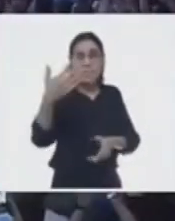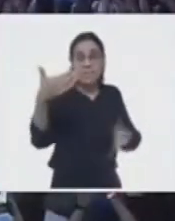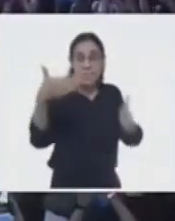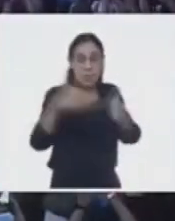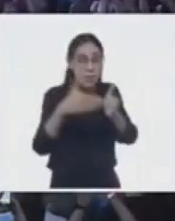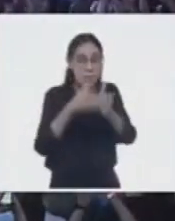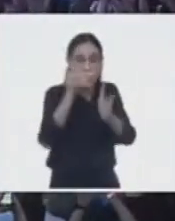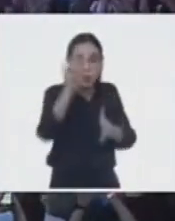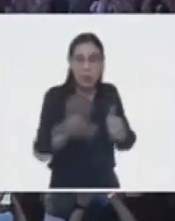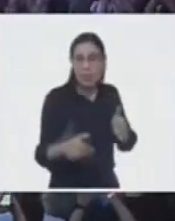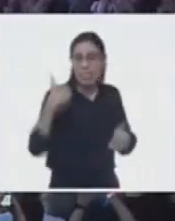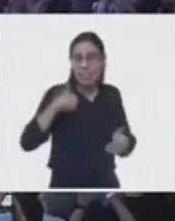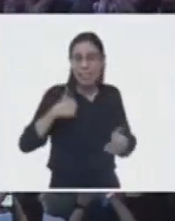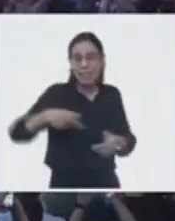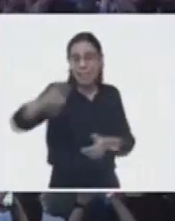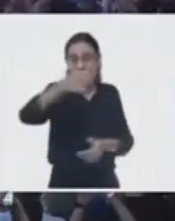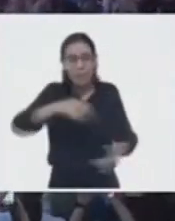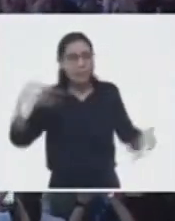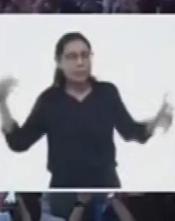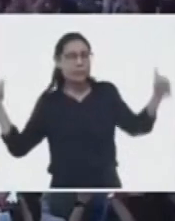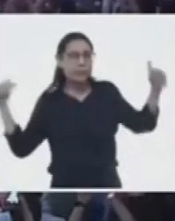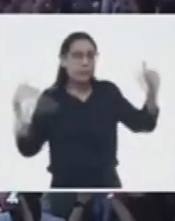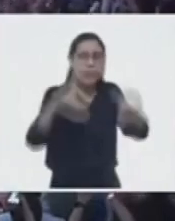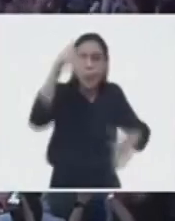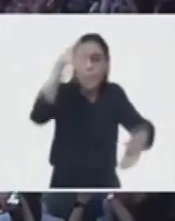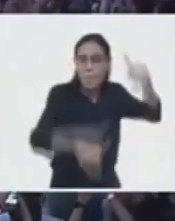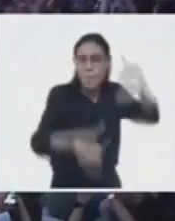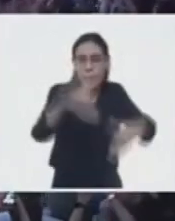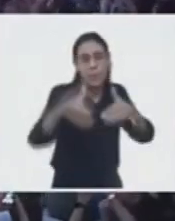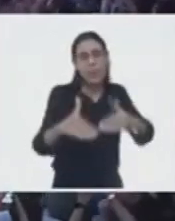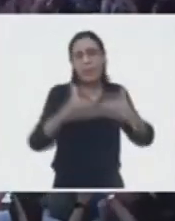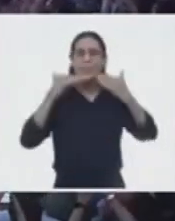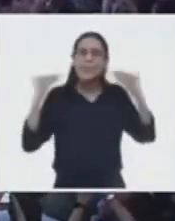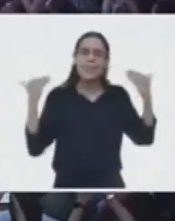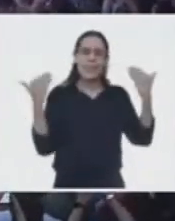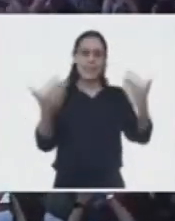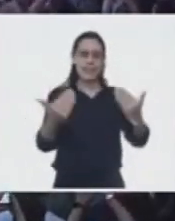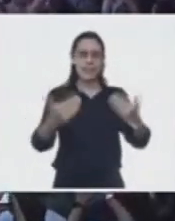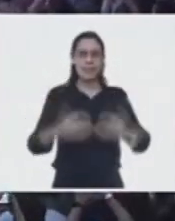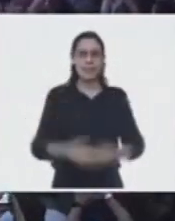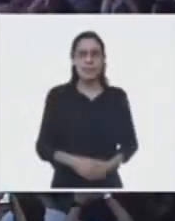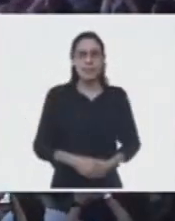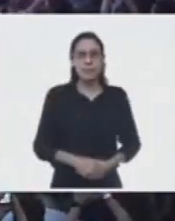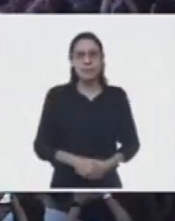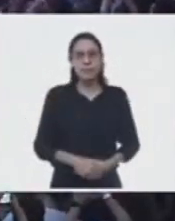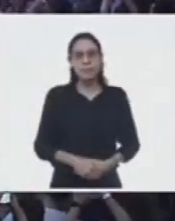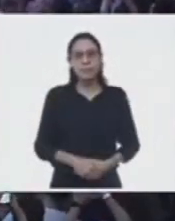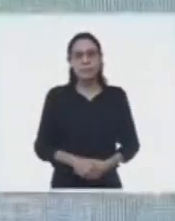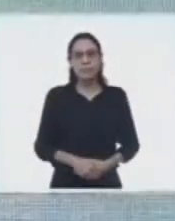união nacional, e o Milei focando na economia, que é onde, de fato, ele tem muita margem para criticar o